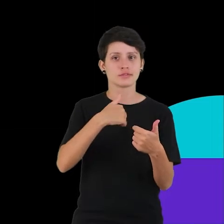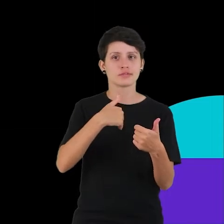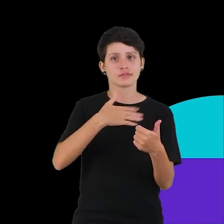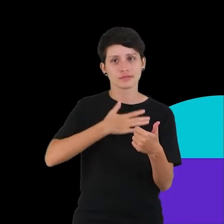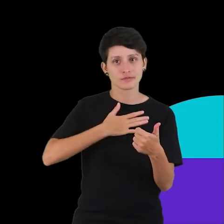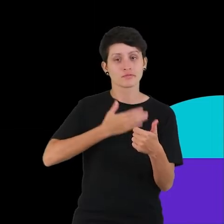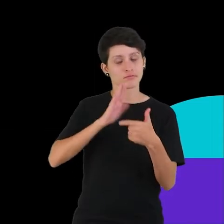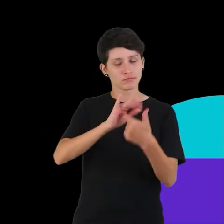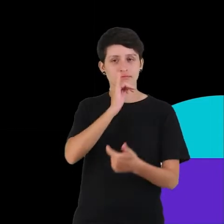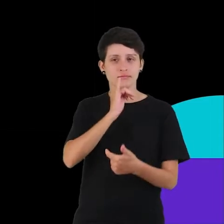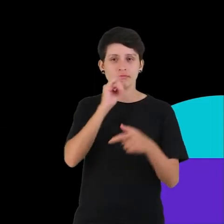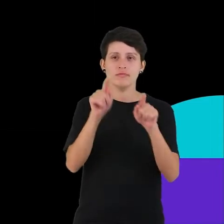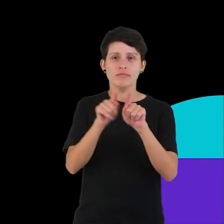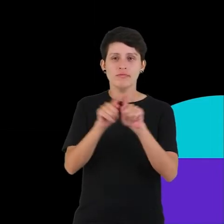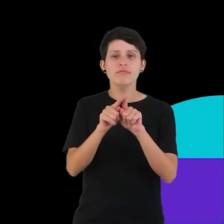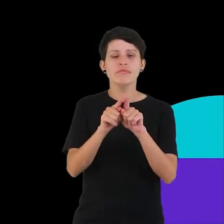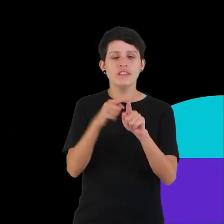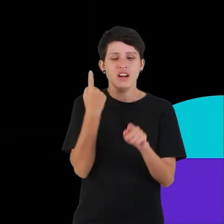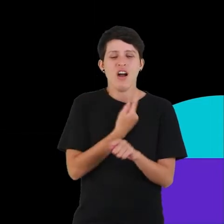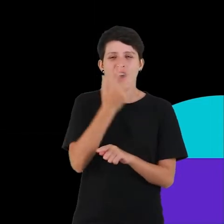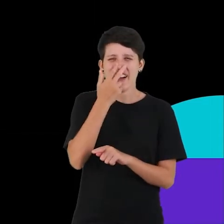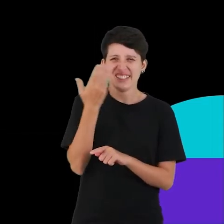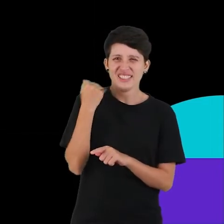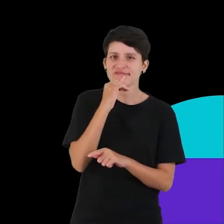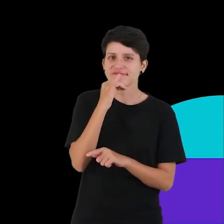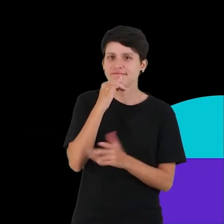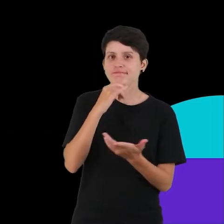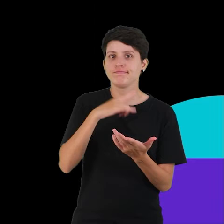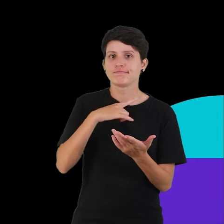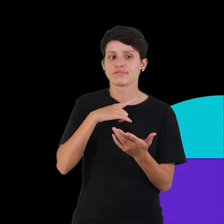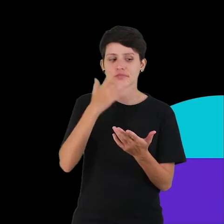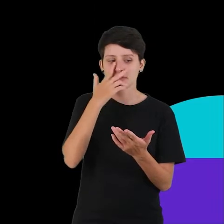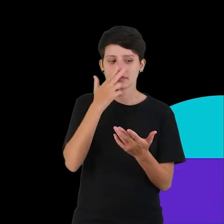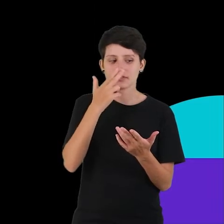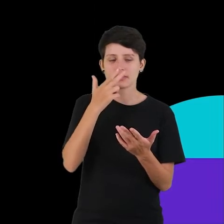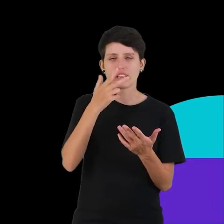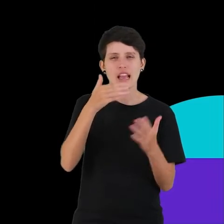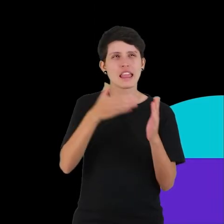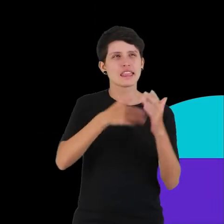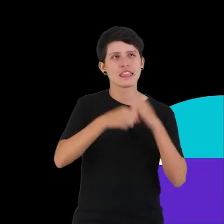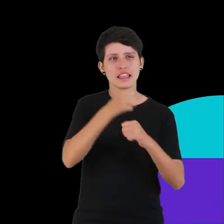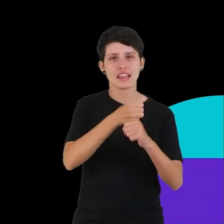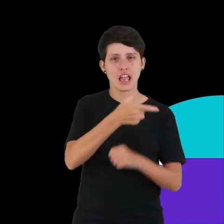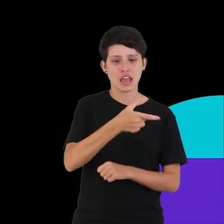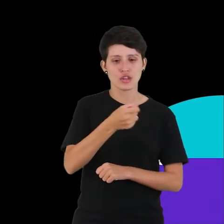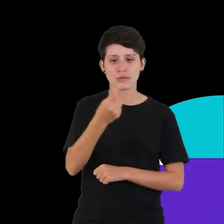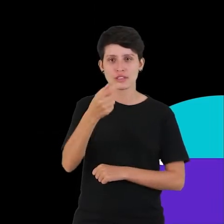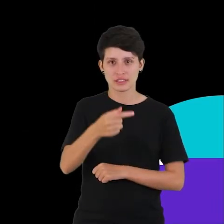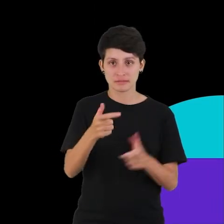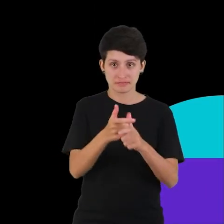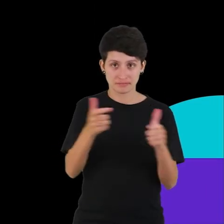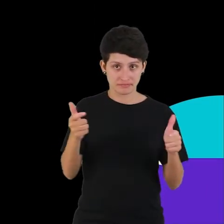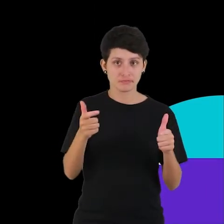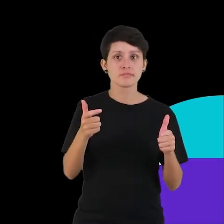gente tinha até 2017, né, a maior parte das pessoas não imunizadas contra sarampo eram em países